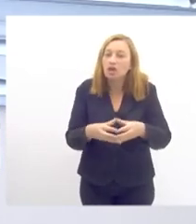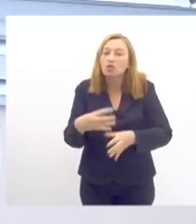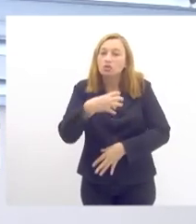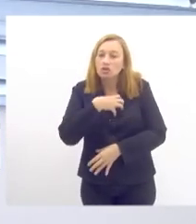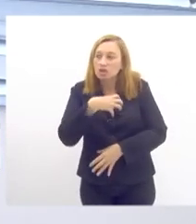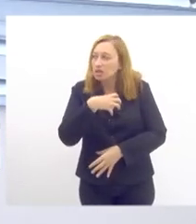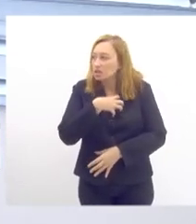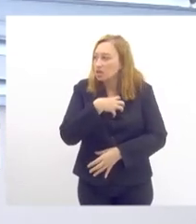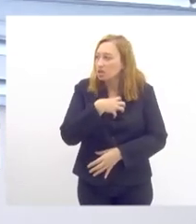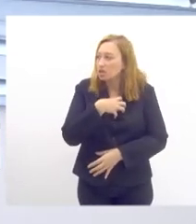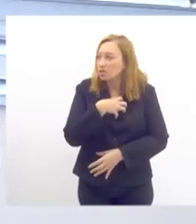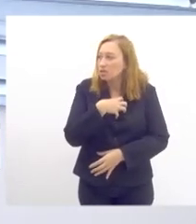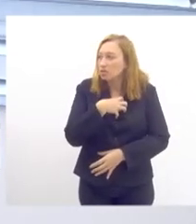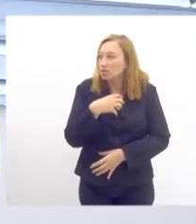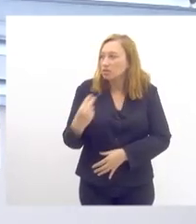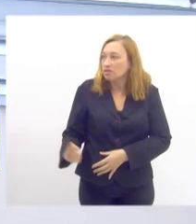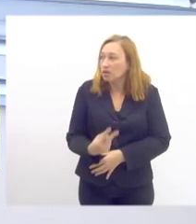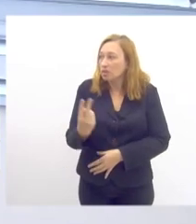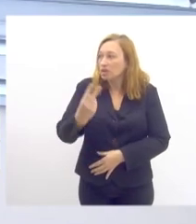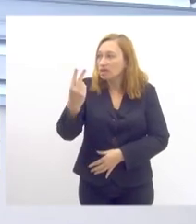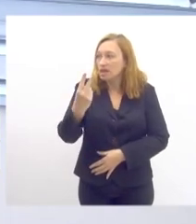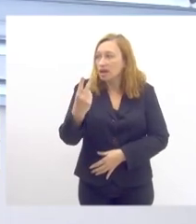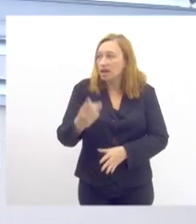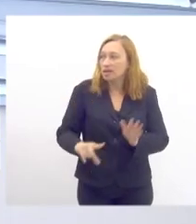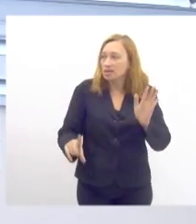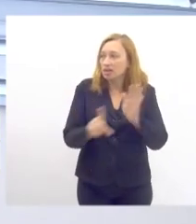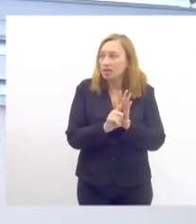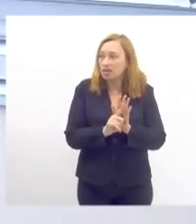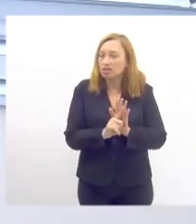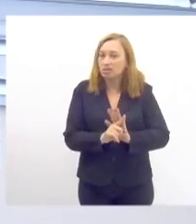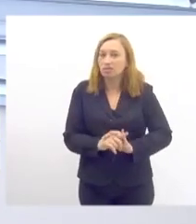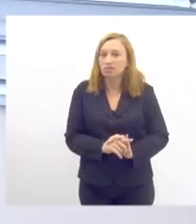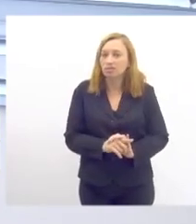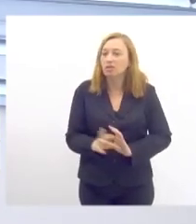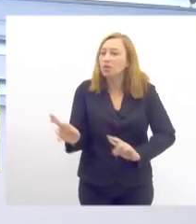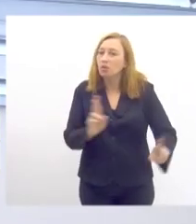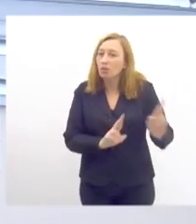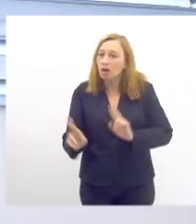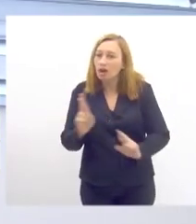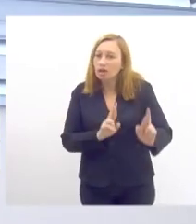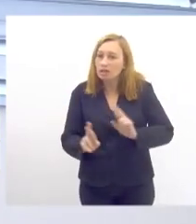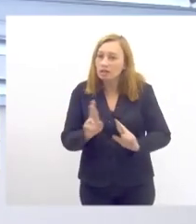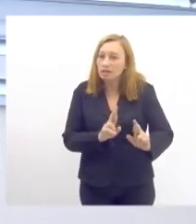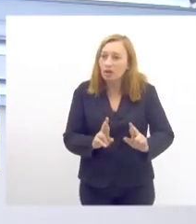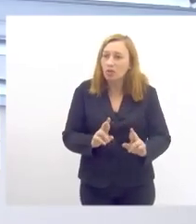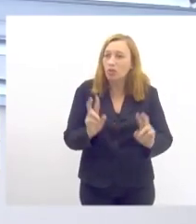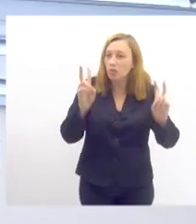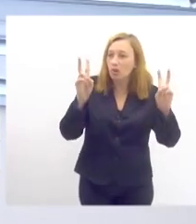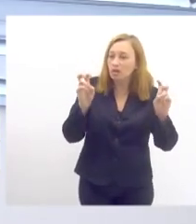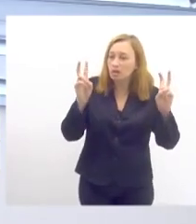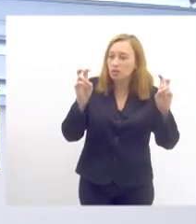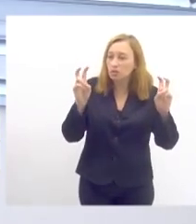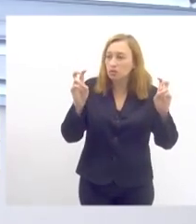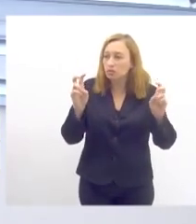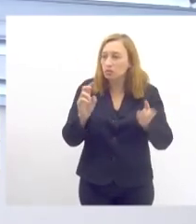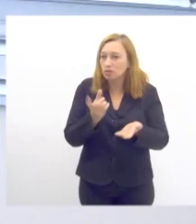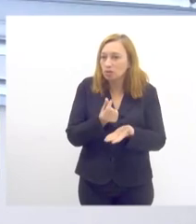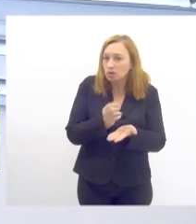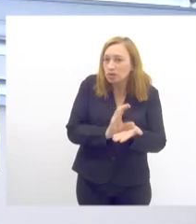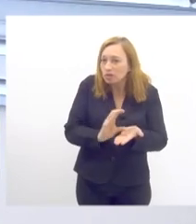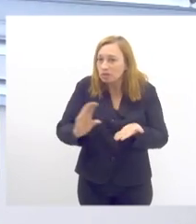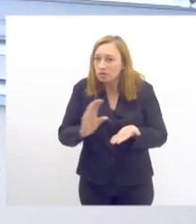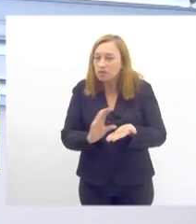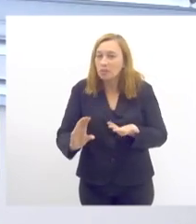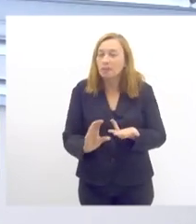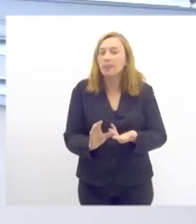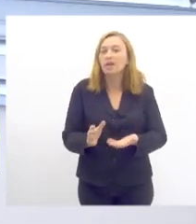de fazer valer essa lei. Com relação à questão dos repasses, eu queria fazer uma pontuação,